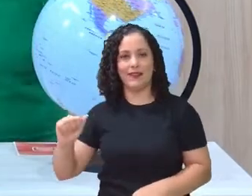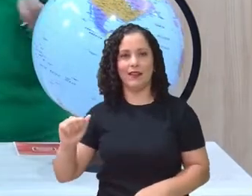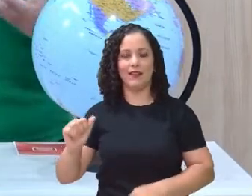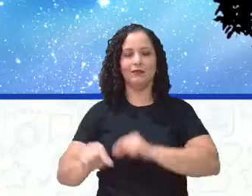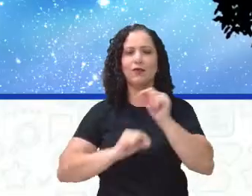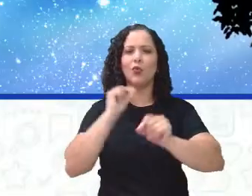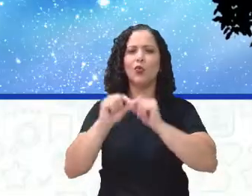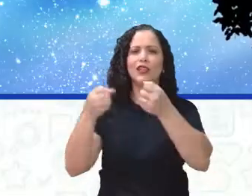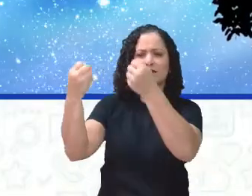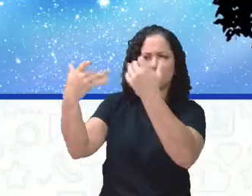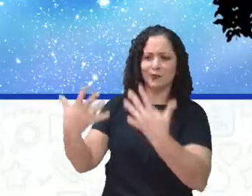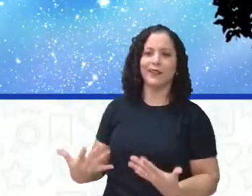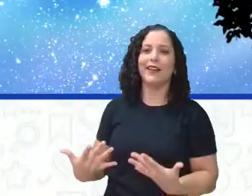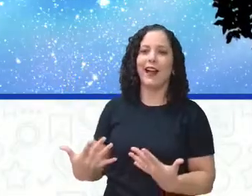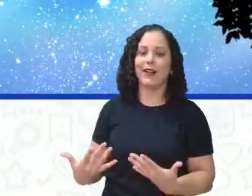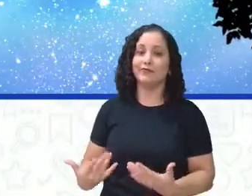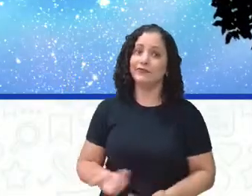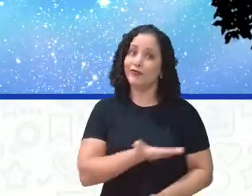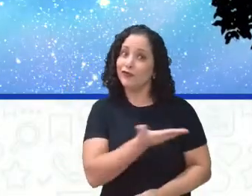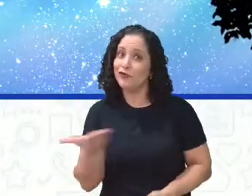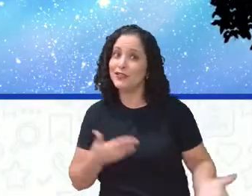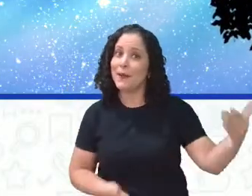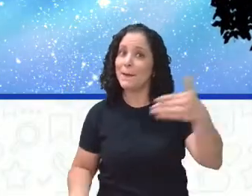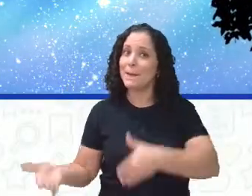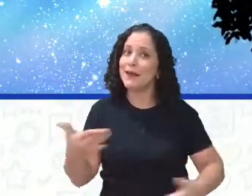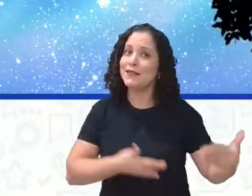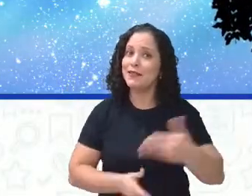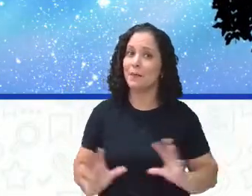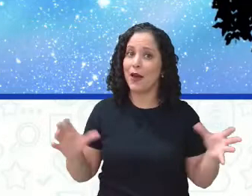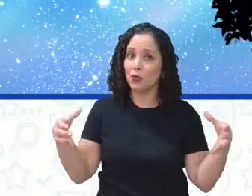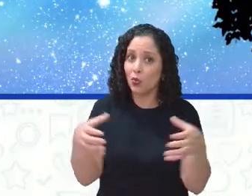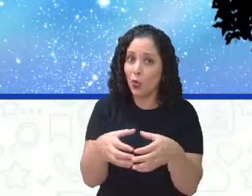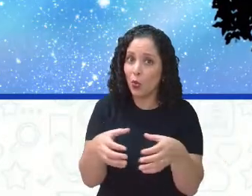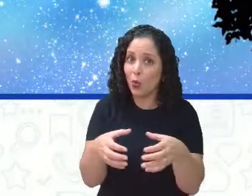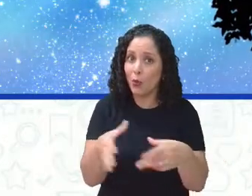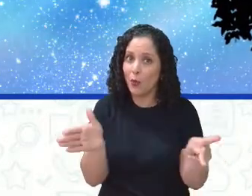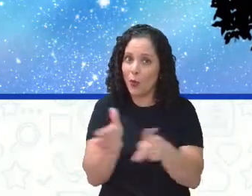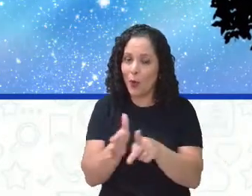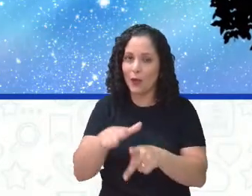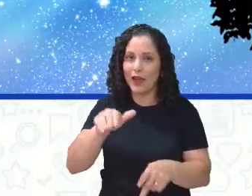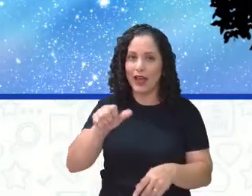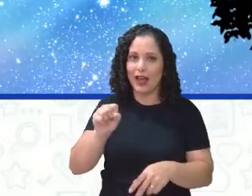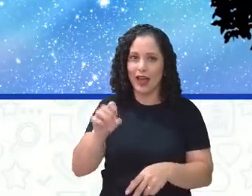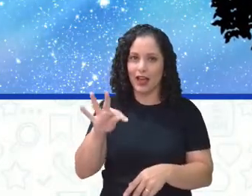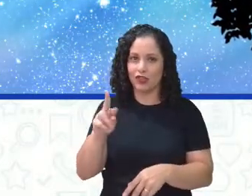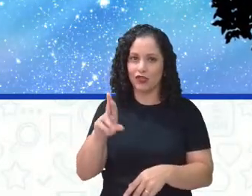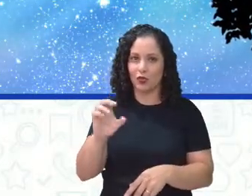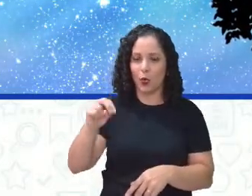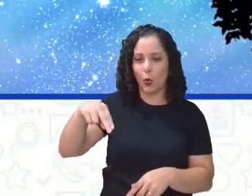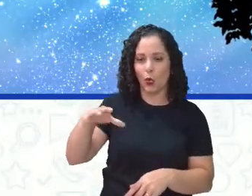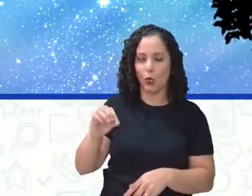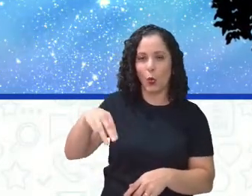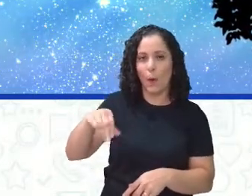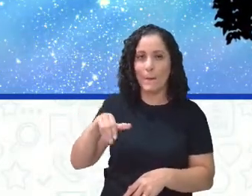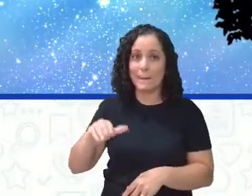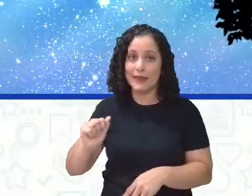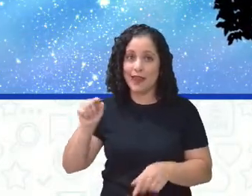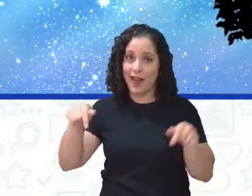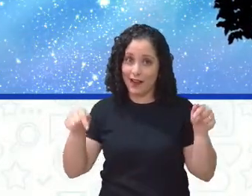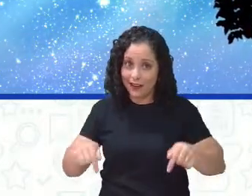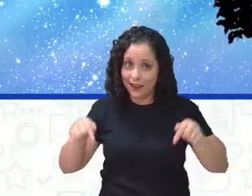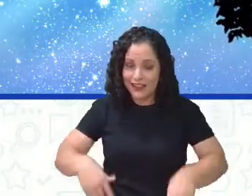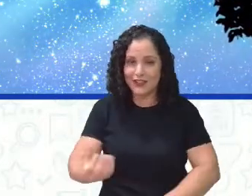vocês? Que tal participar do nosso clube de astronomia? Então, hoje aqui nós estamos lançando, aqui no 6º